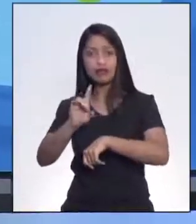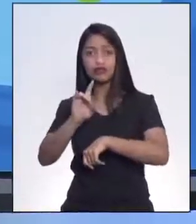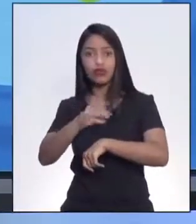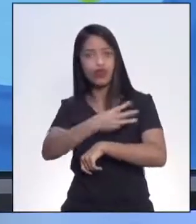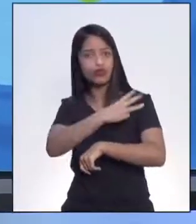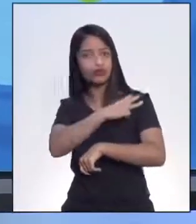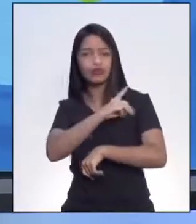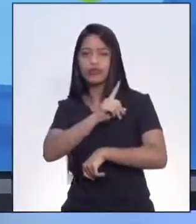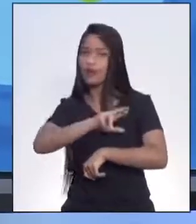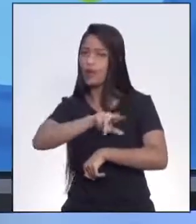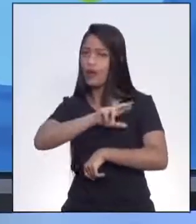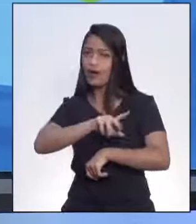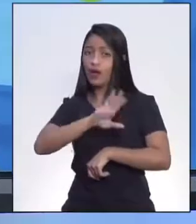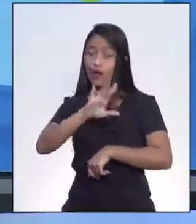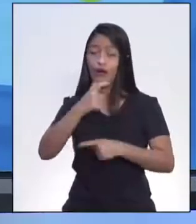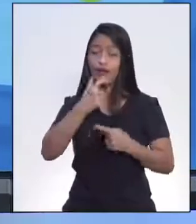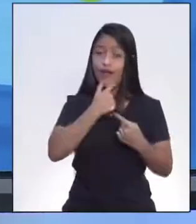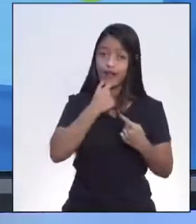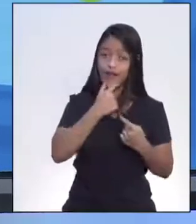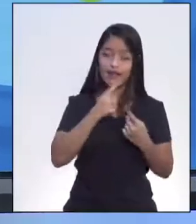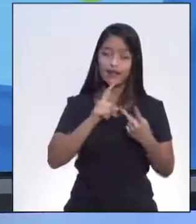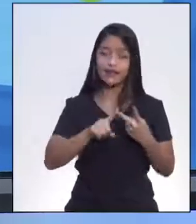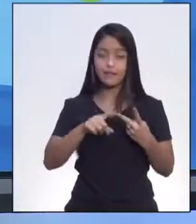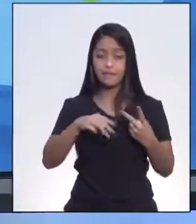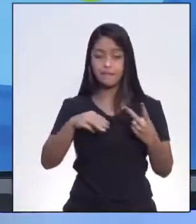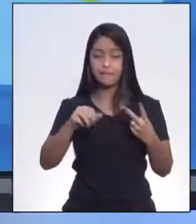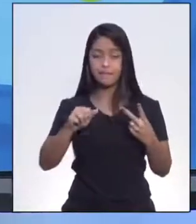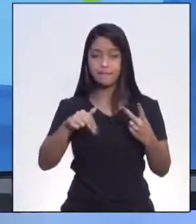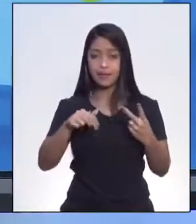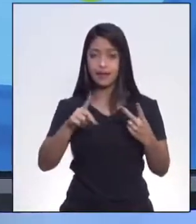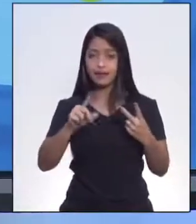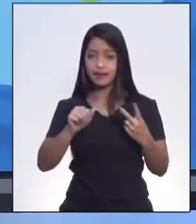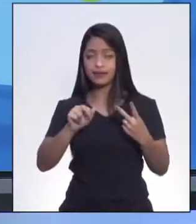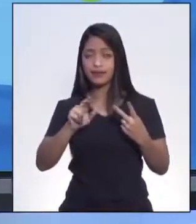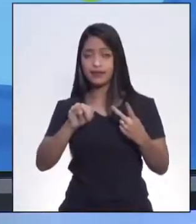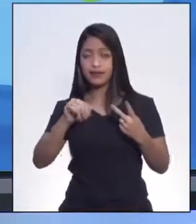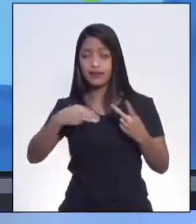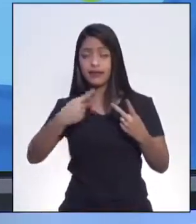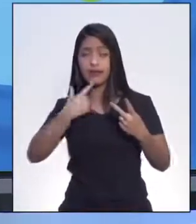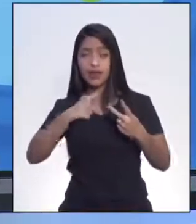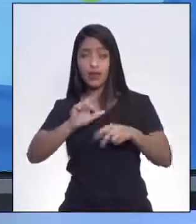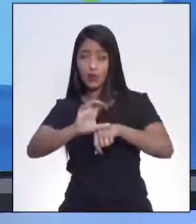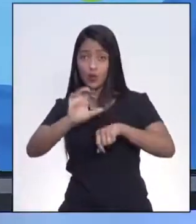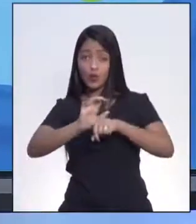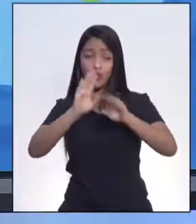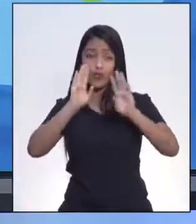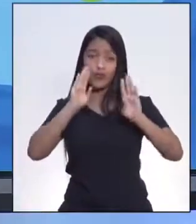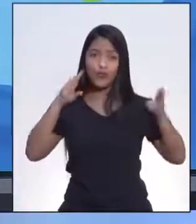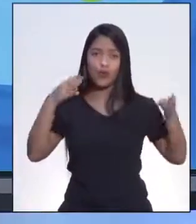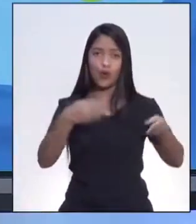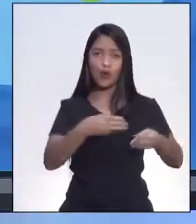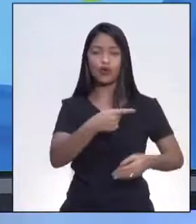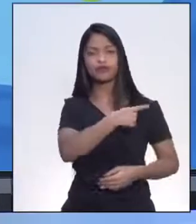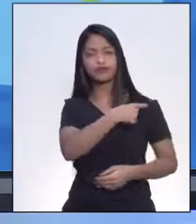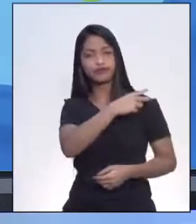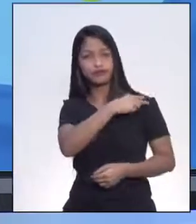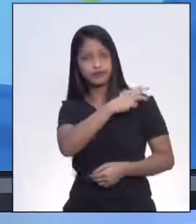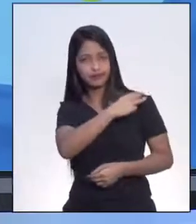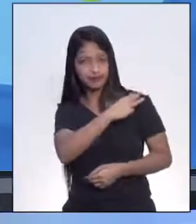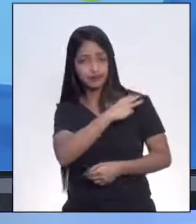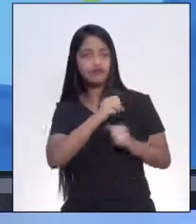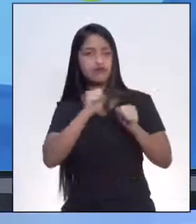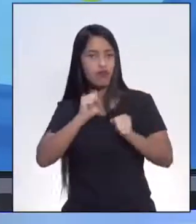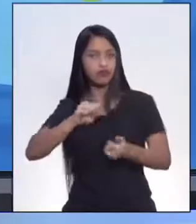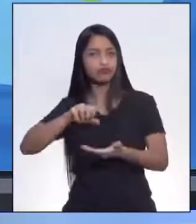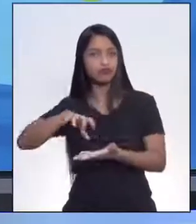e o mandarim são para os alunos do ensino médio, tá? Então, essas duas línguas específicas para o ensino